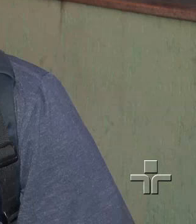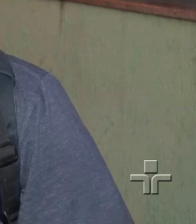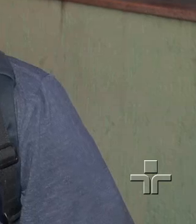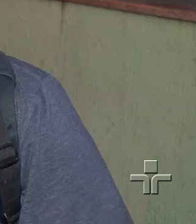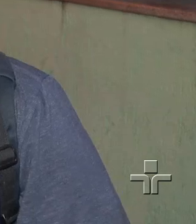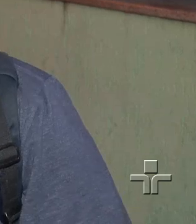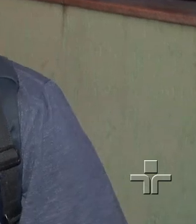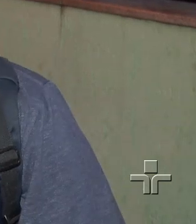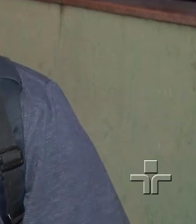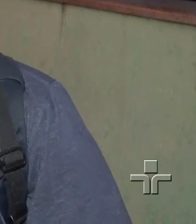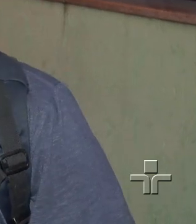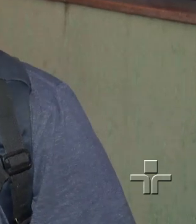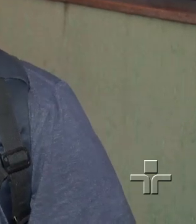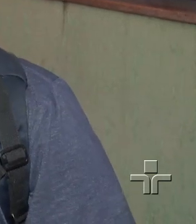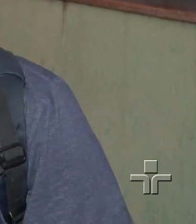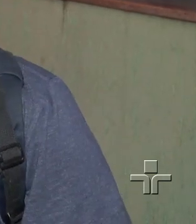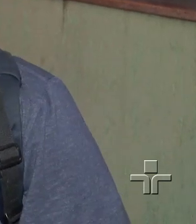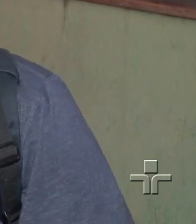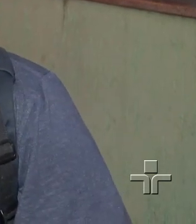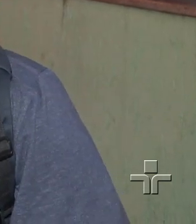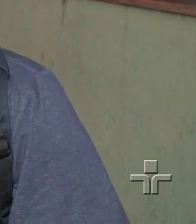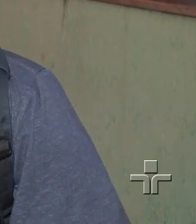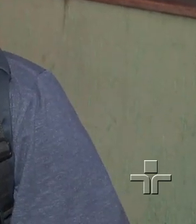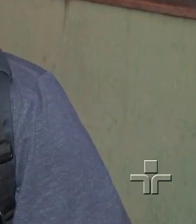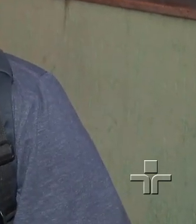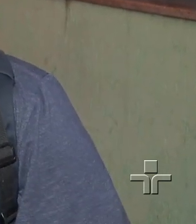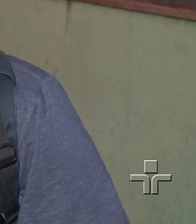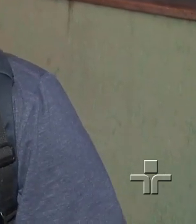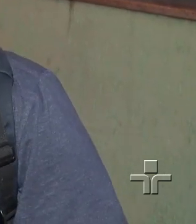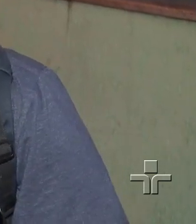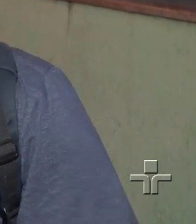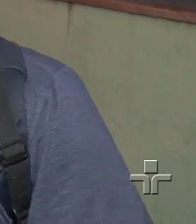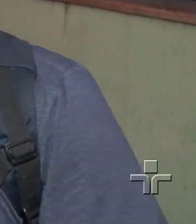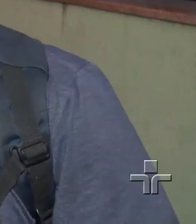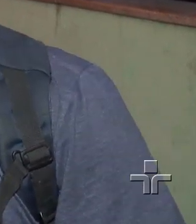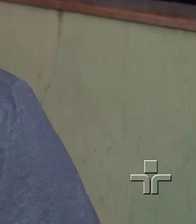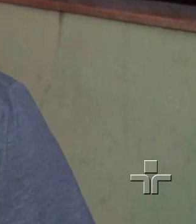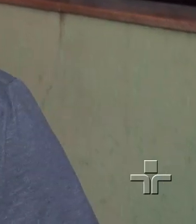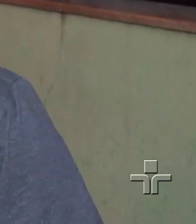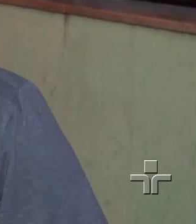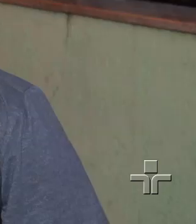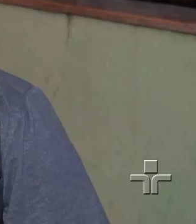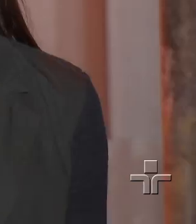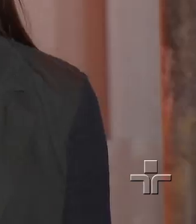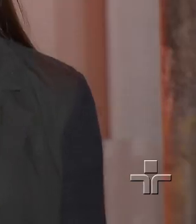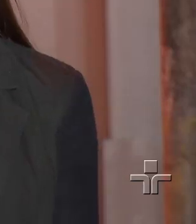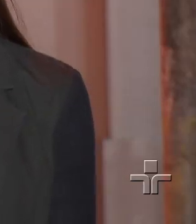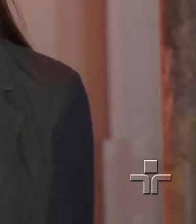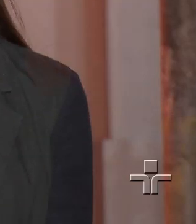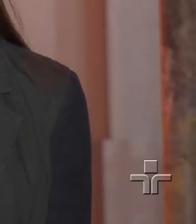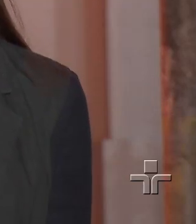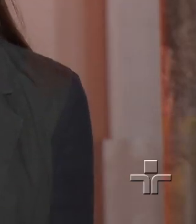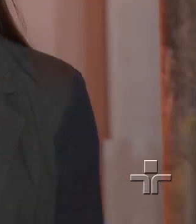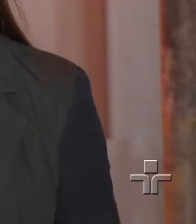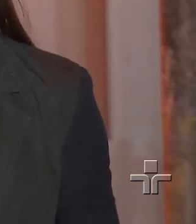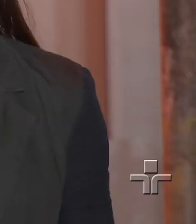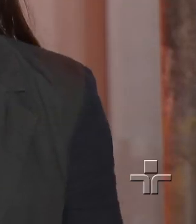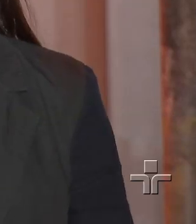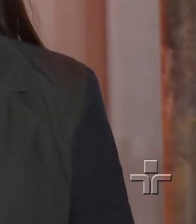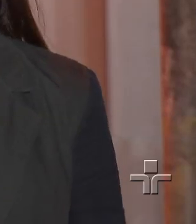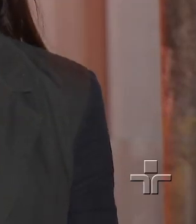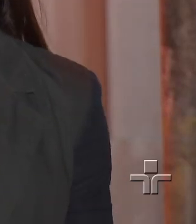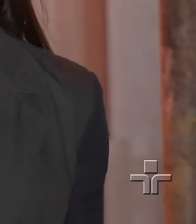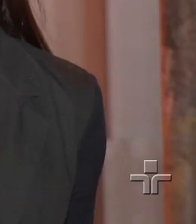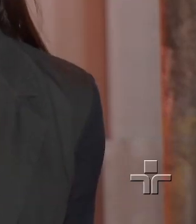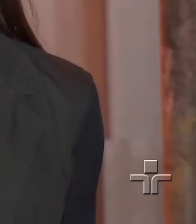a esposa dele, pegou ela pelos cabelos, passou uma rasteira nela, chutou ela no chão e ninguém fez nada. Fiquei imobilizado. A violência doméstica deve ser